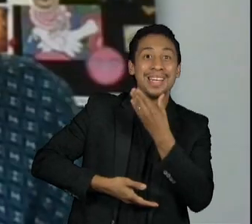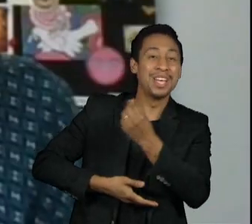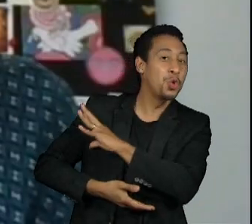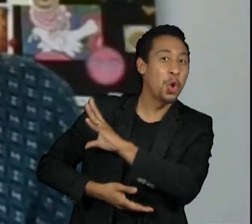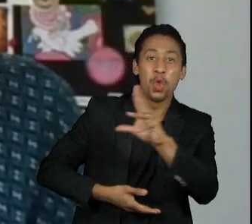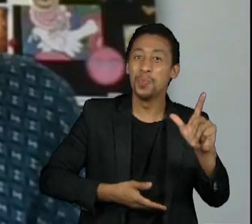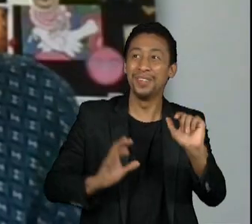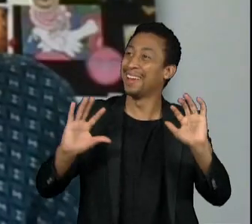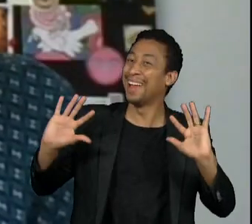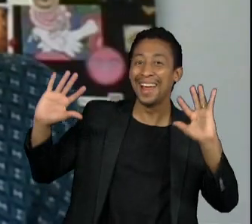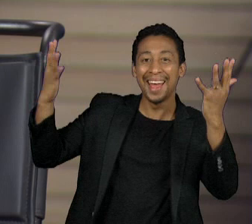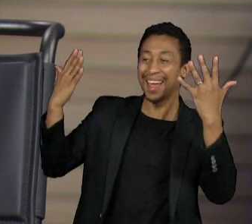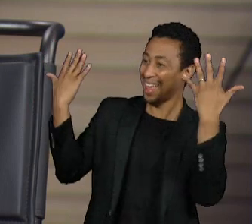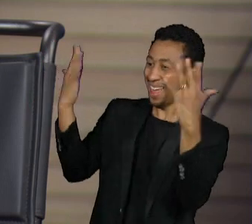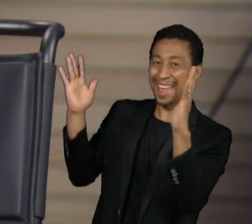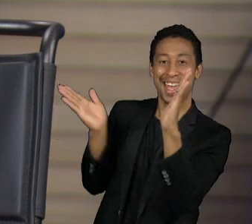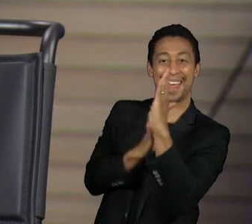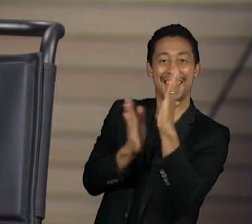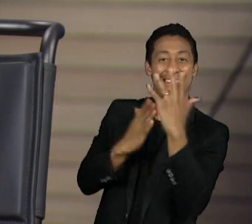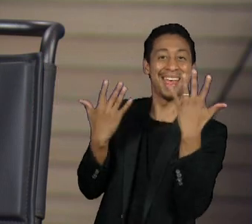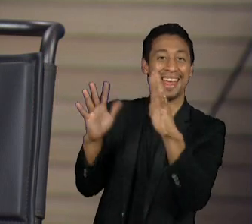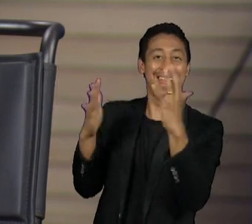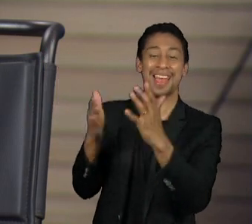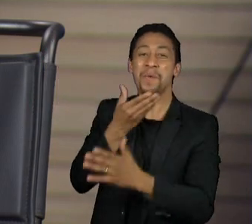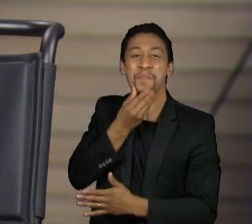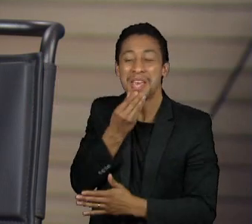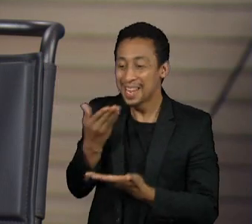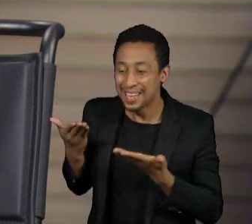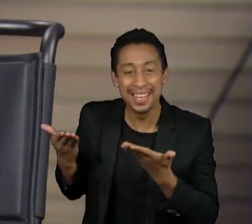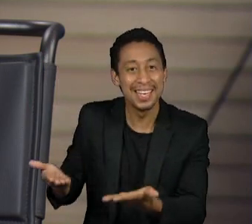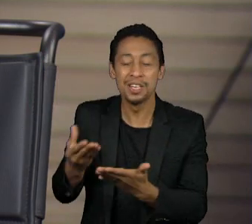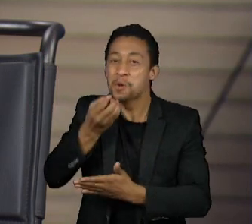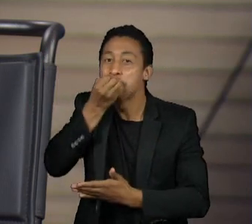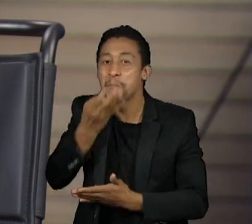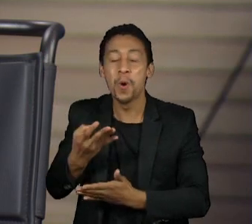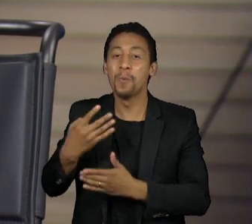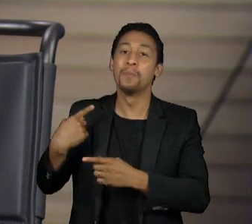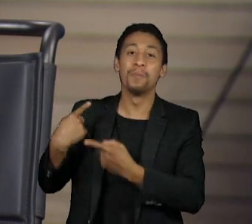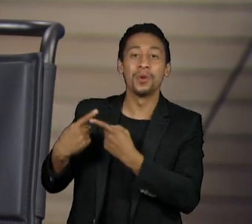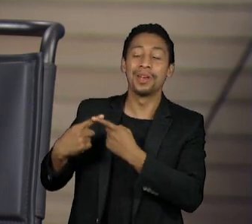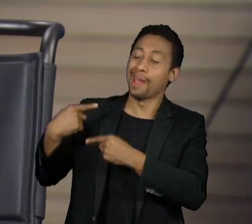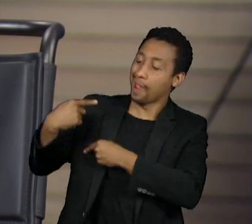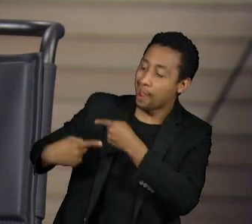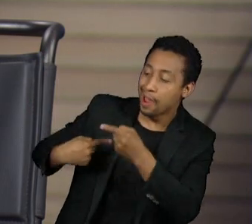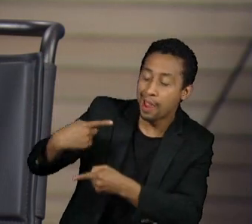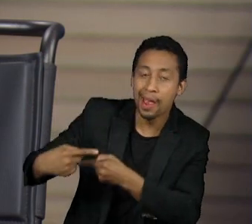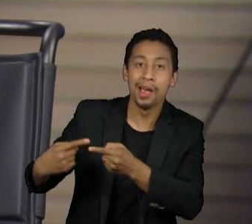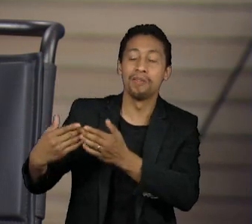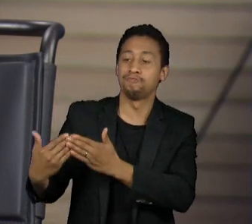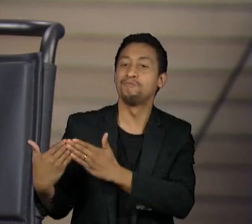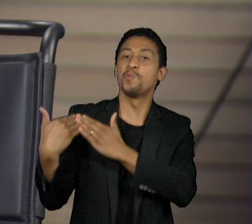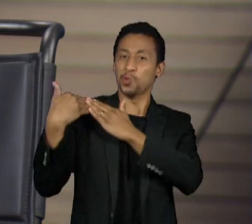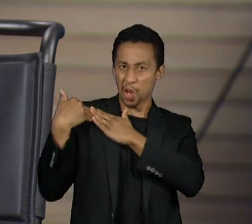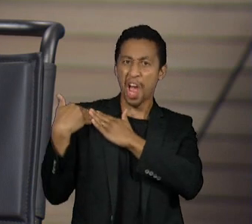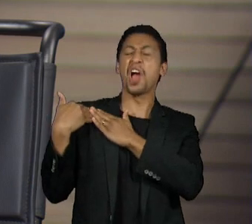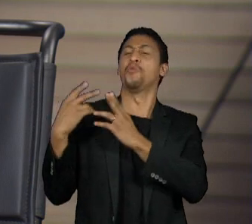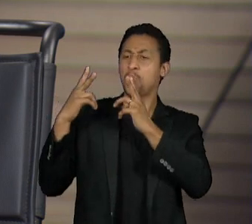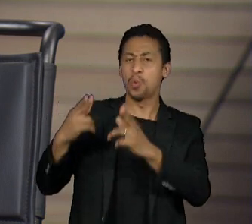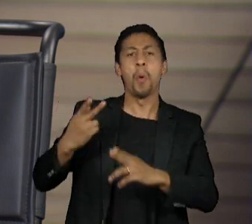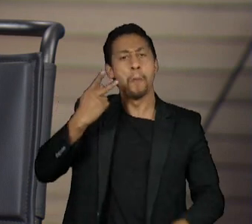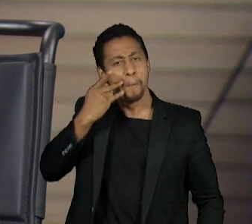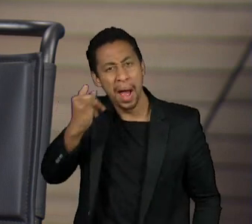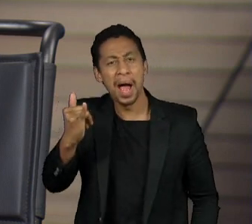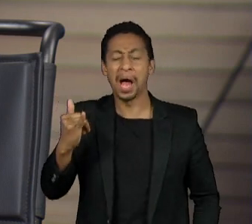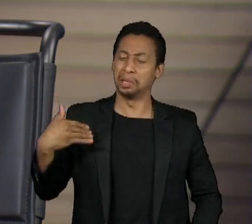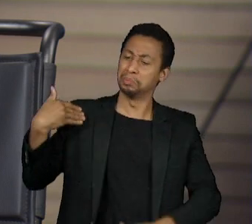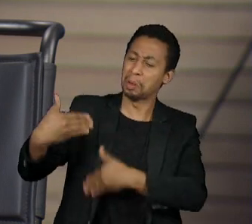que as pessoas elas sintam que o menino ele é aquele grande herdeiro, né, da vocação do pai, que vai levar o nome da família adiante.